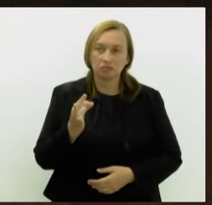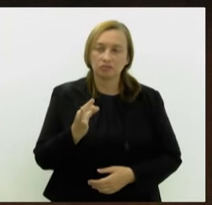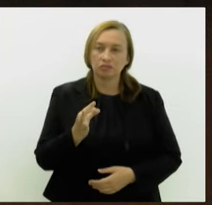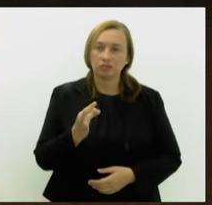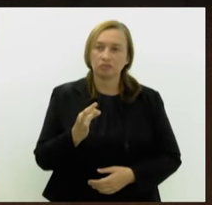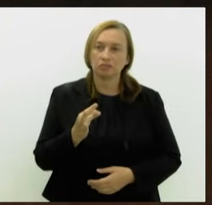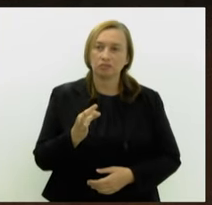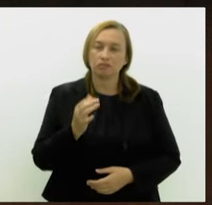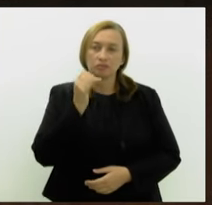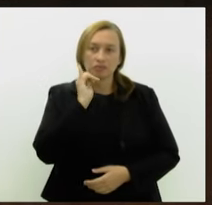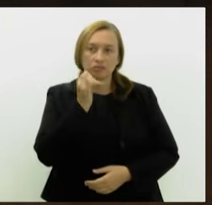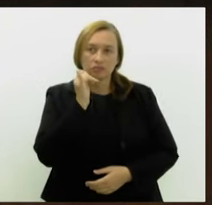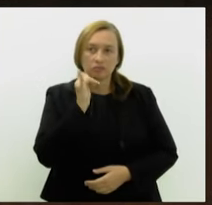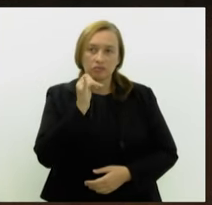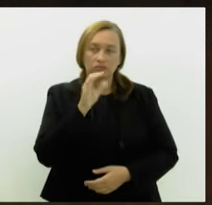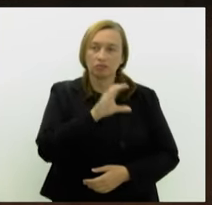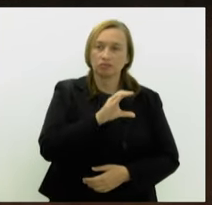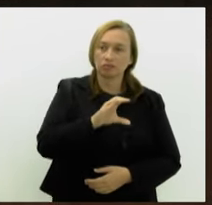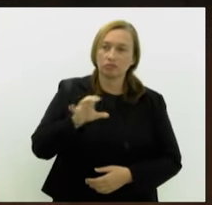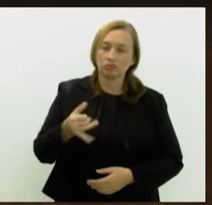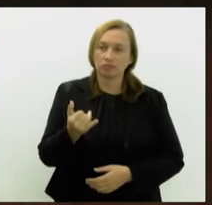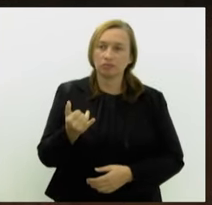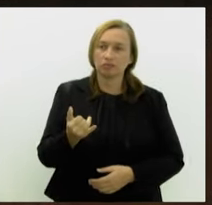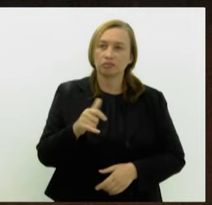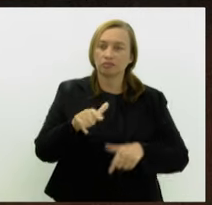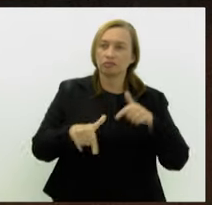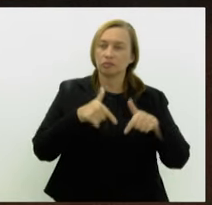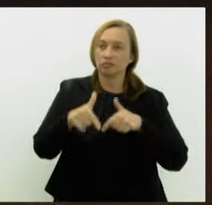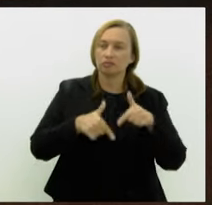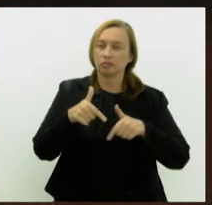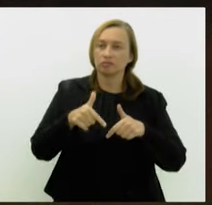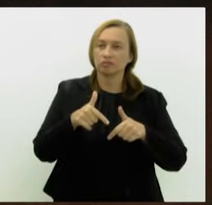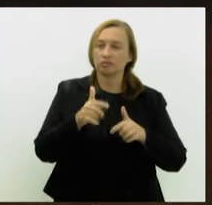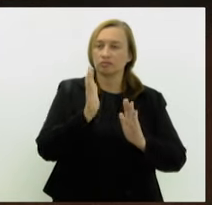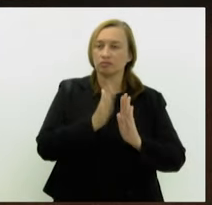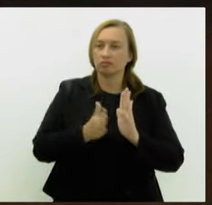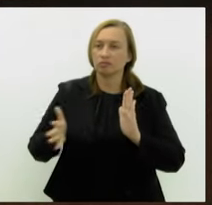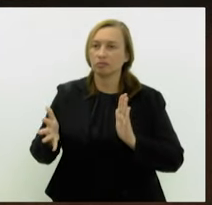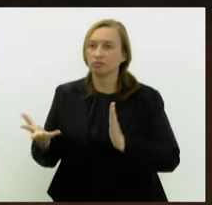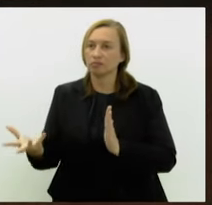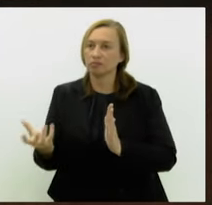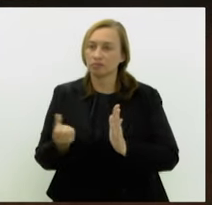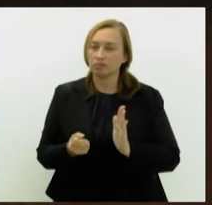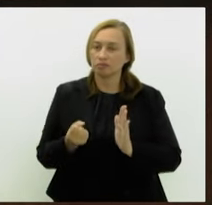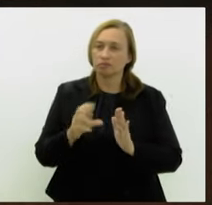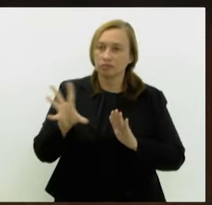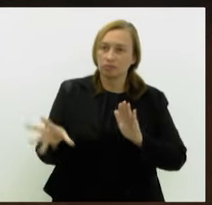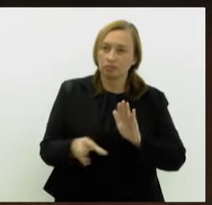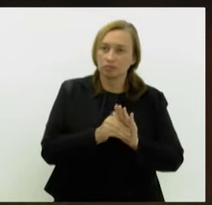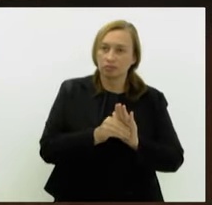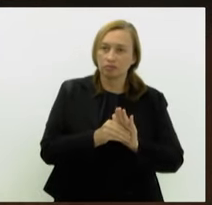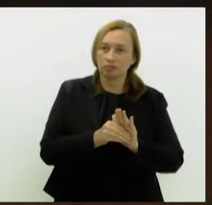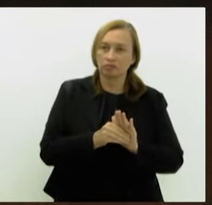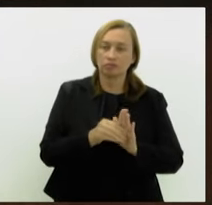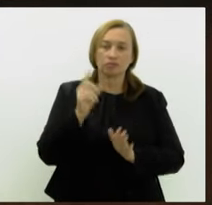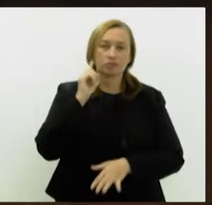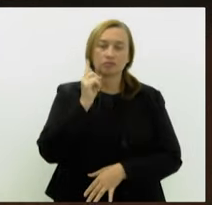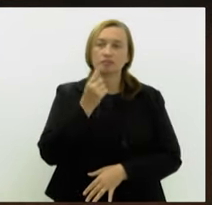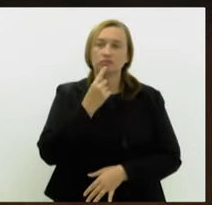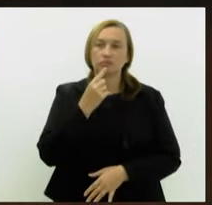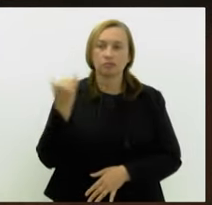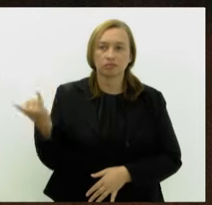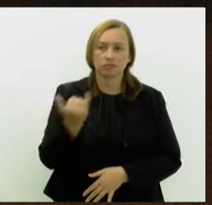do relator da CCJ chamar os trabalhos à ordem e acatar essa emenda pontual de inclusão dos deficientes auditivos. Acho que